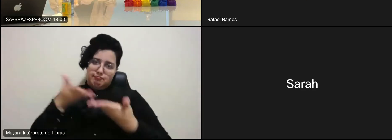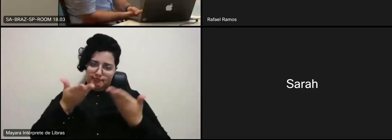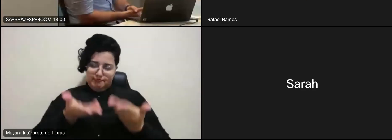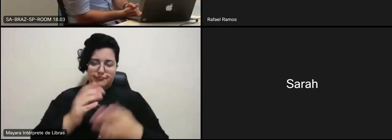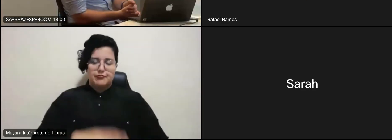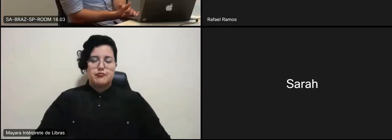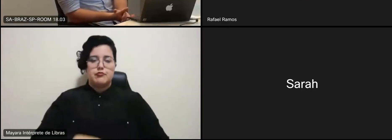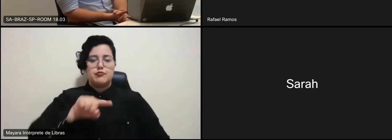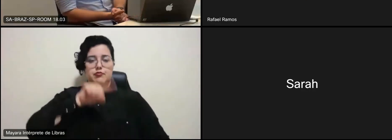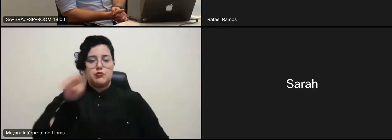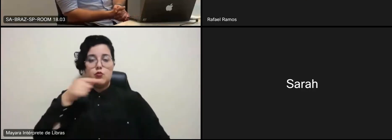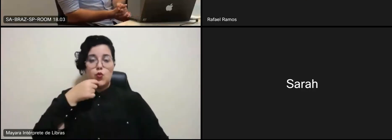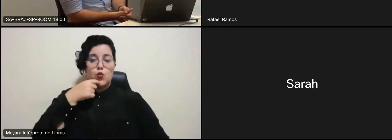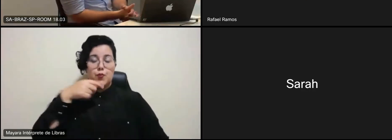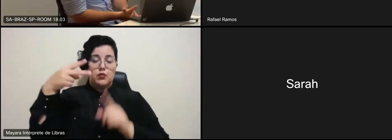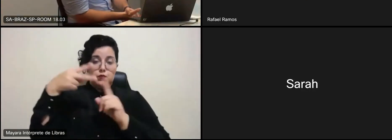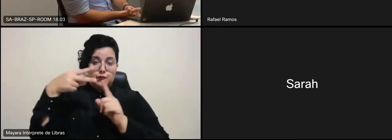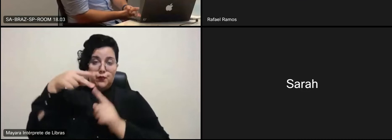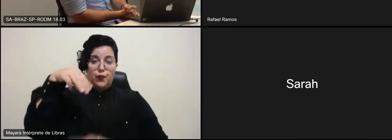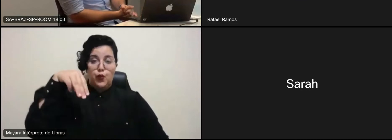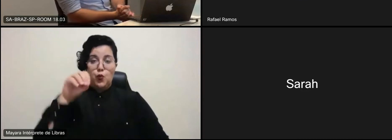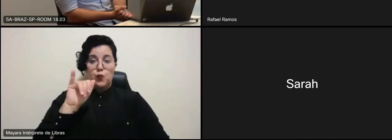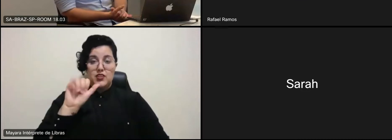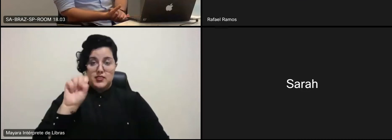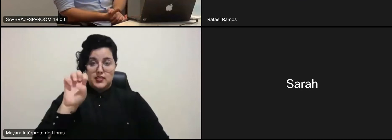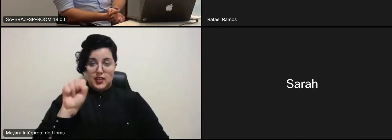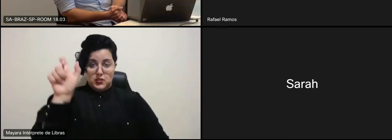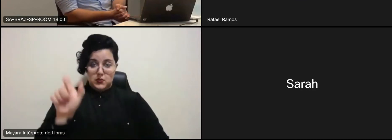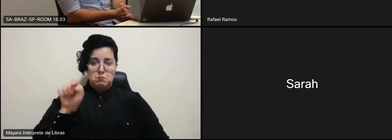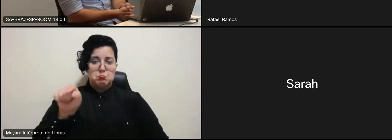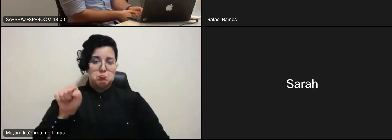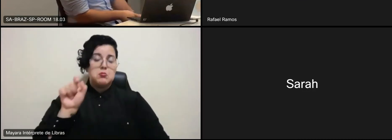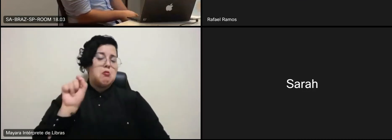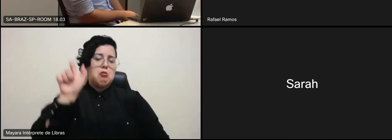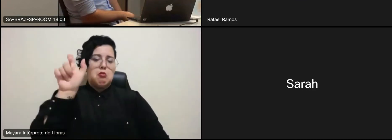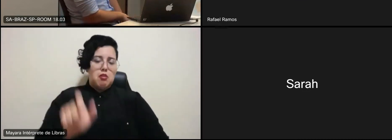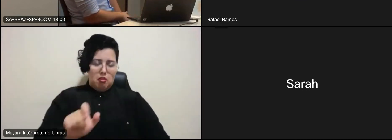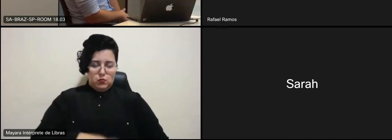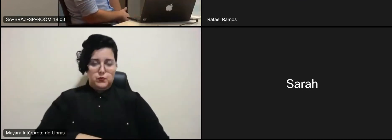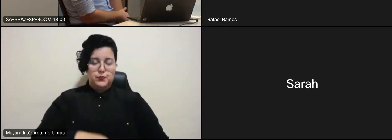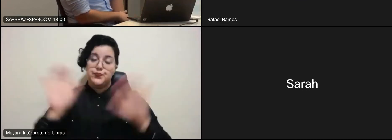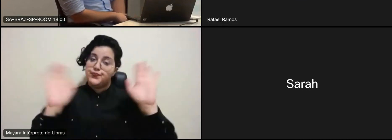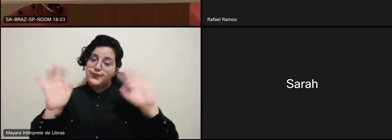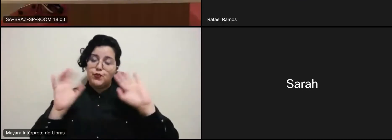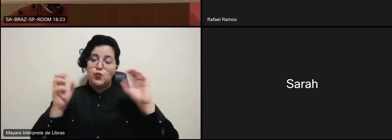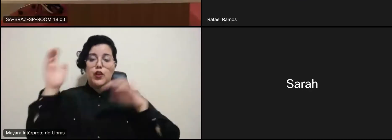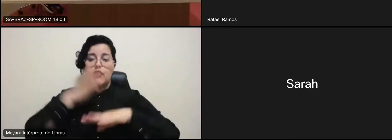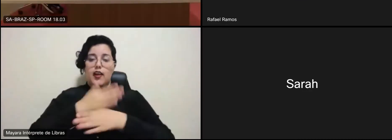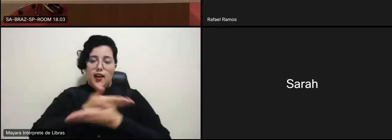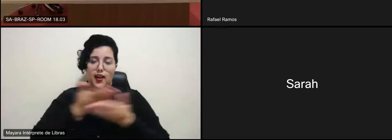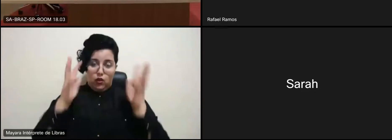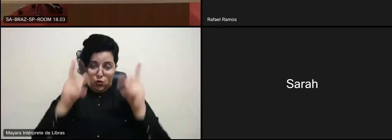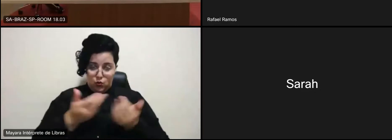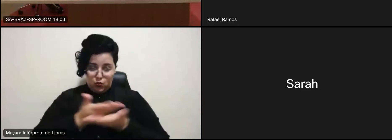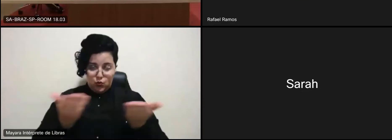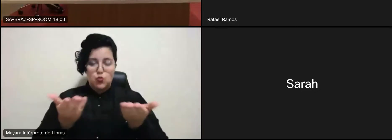você, Moisés? Fala um pouquinho pra gente quem é o Moisés. Claro, boa tarde a todos. Estou muito feliz de estar aqui